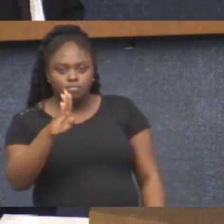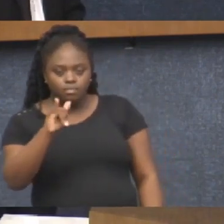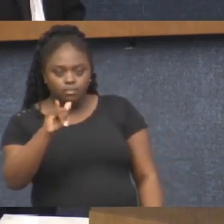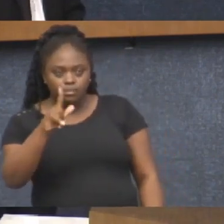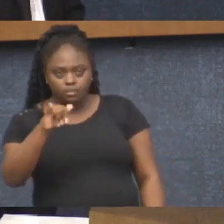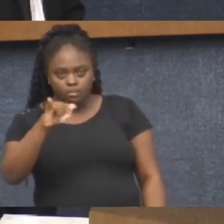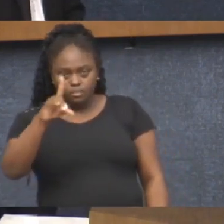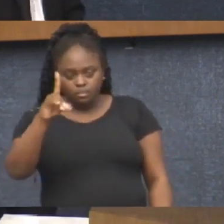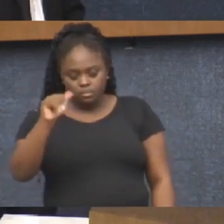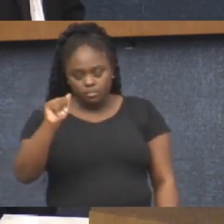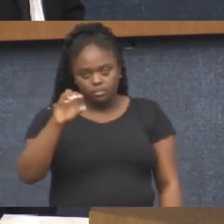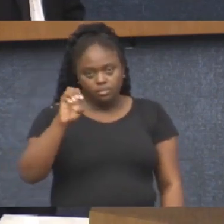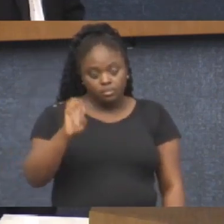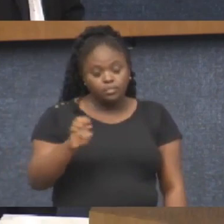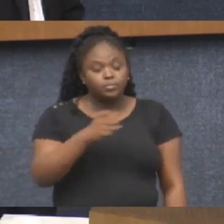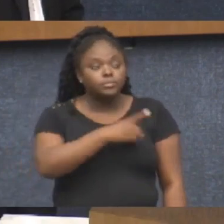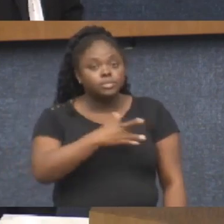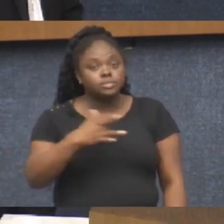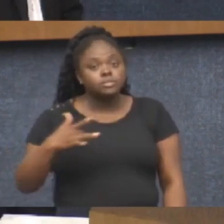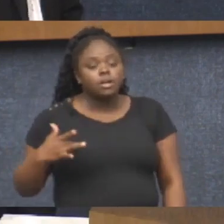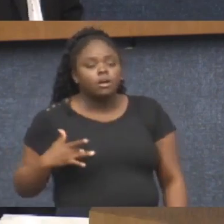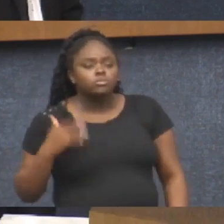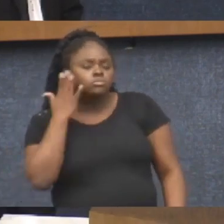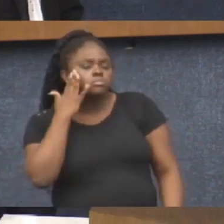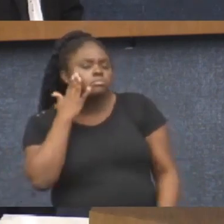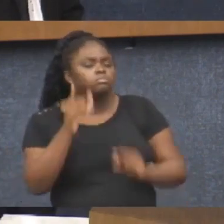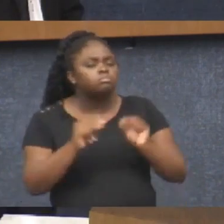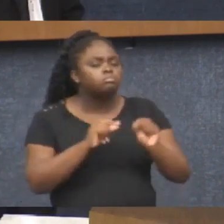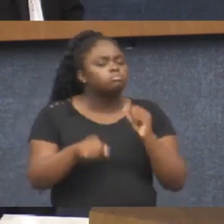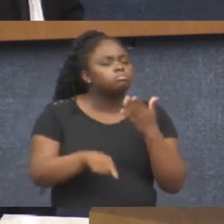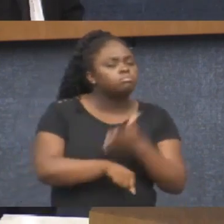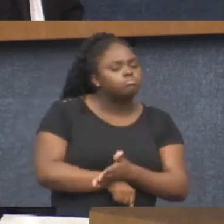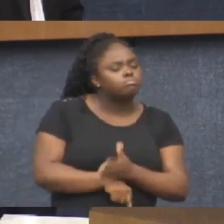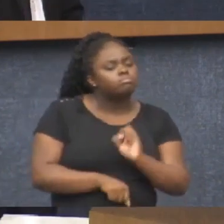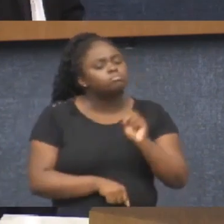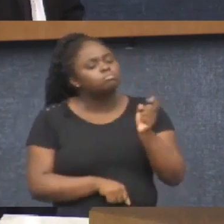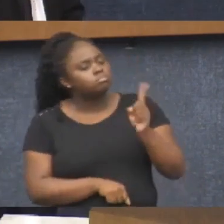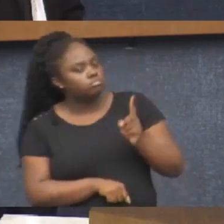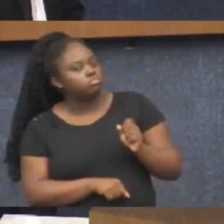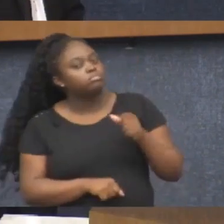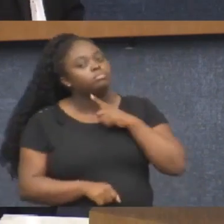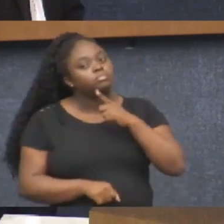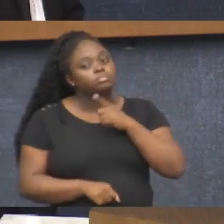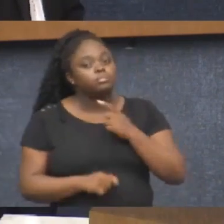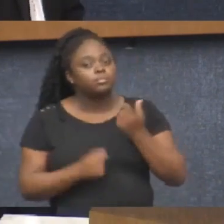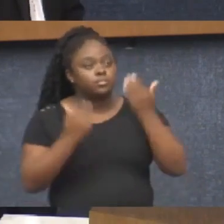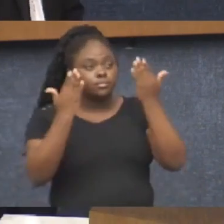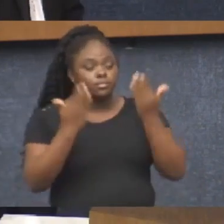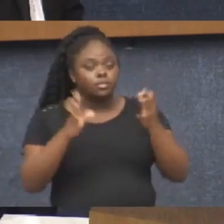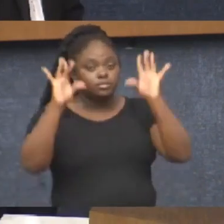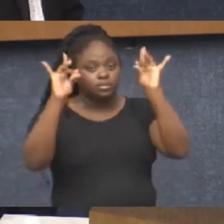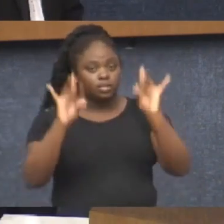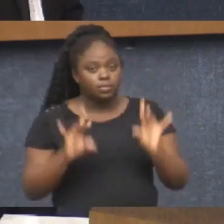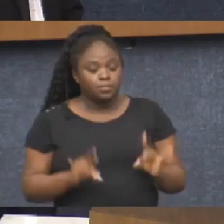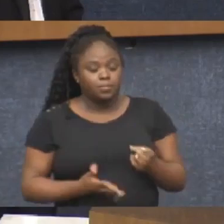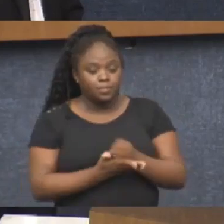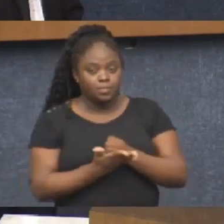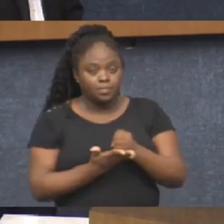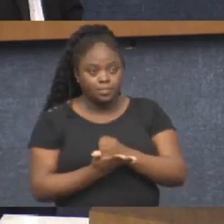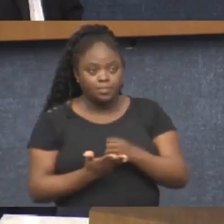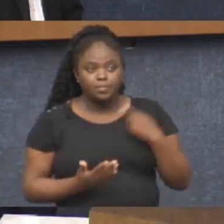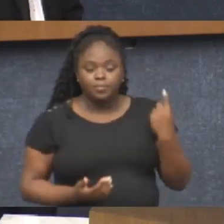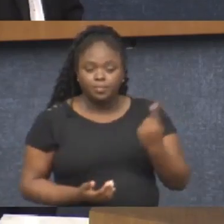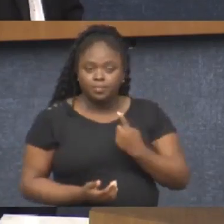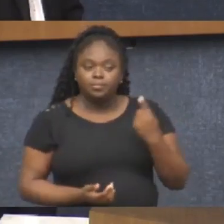isso define, então, a nossa... só para exemplificar, não precisem ler, ali está um detalhamento das bases que a gente